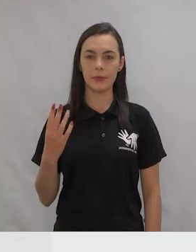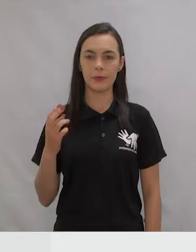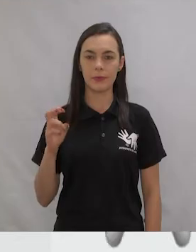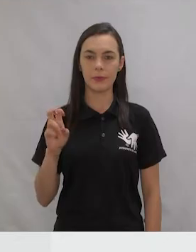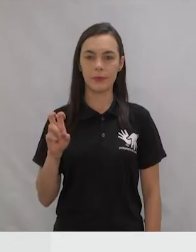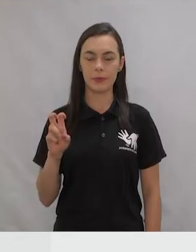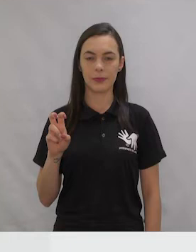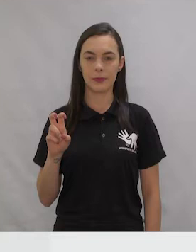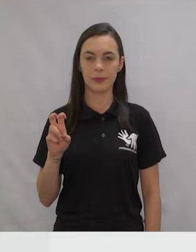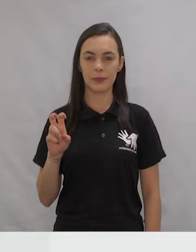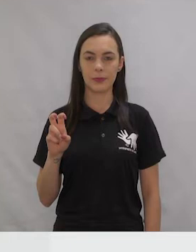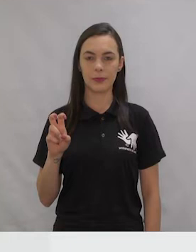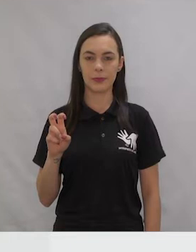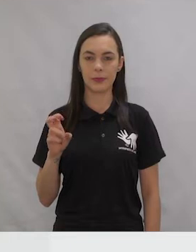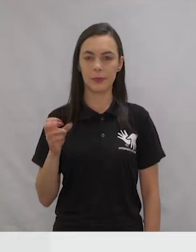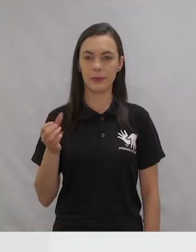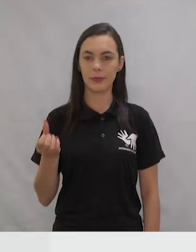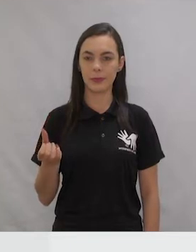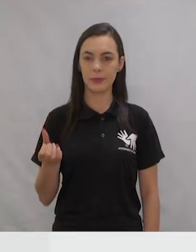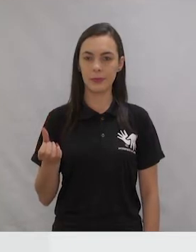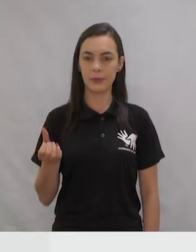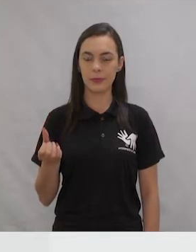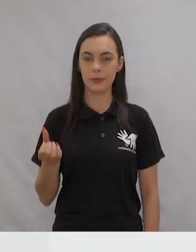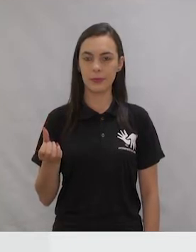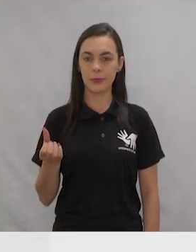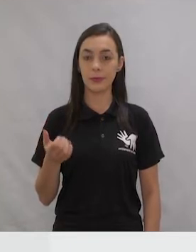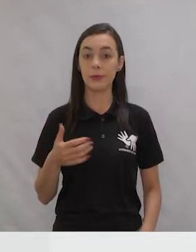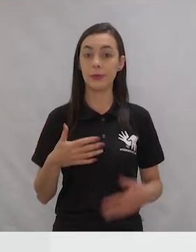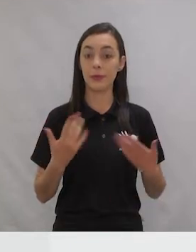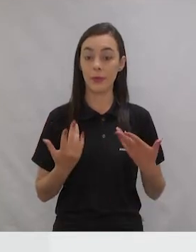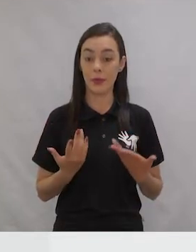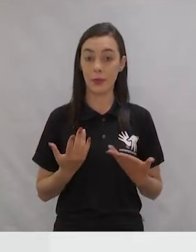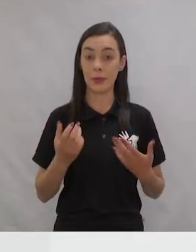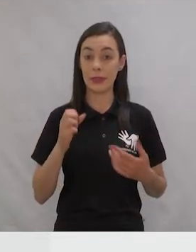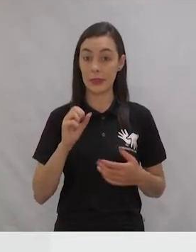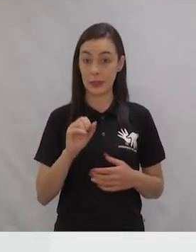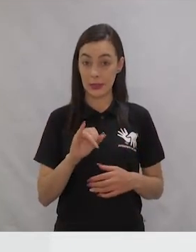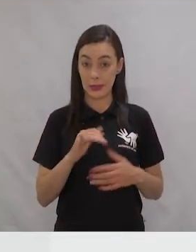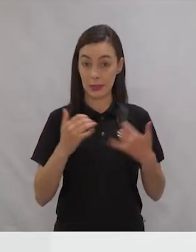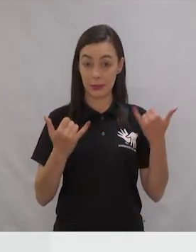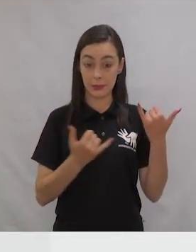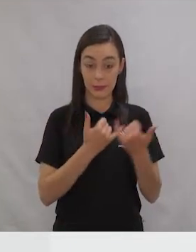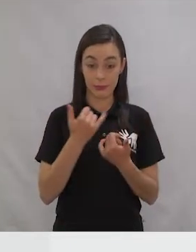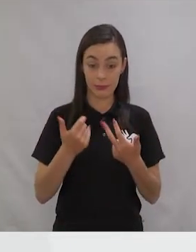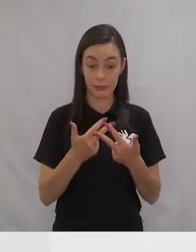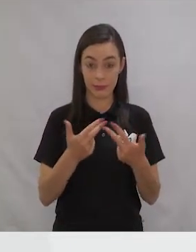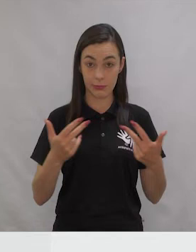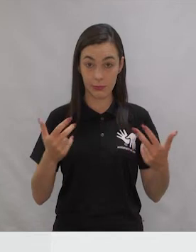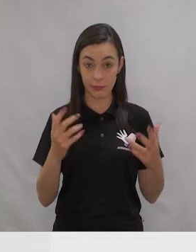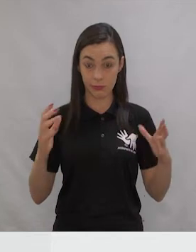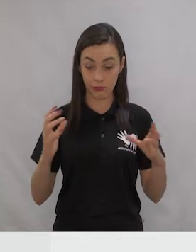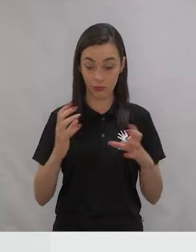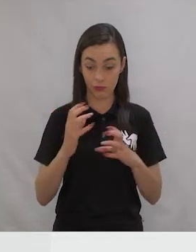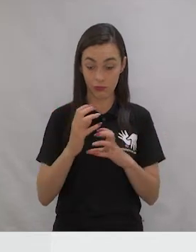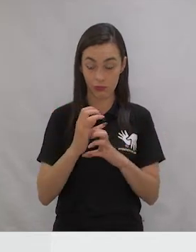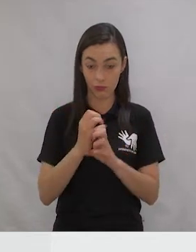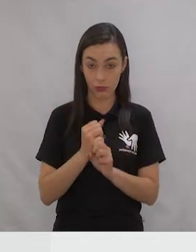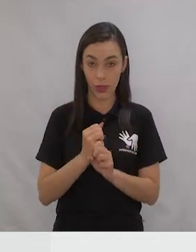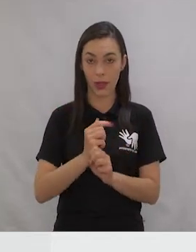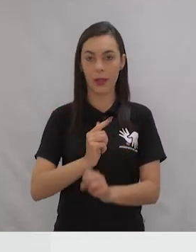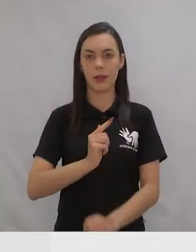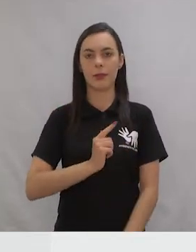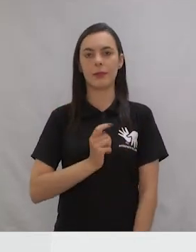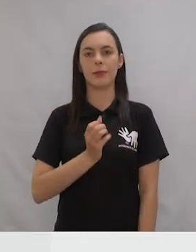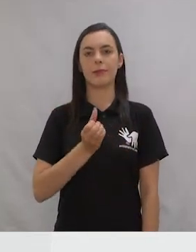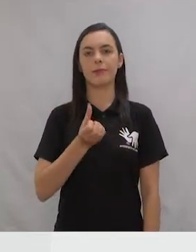4, 5, 6. Então, juntando todos os brinquedos, eu